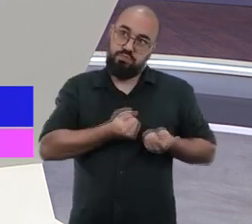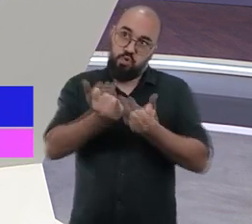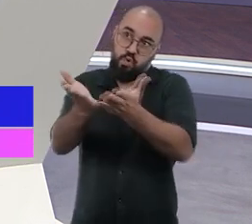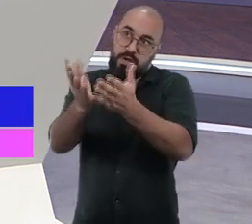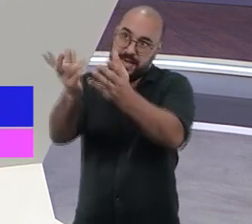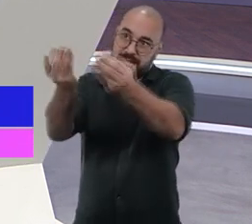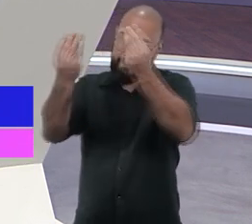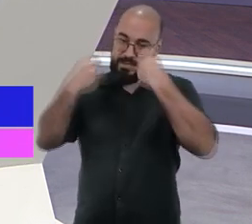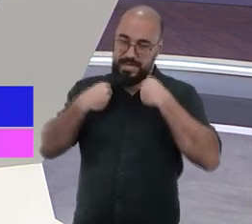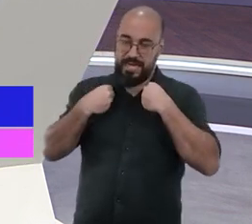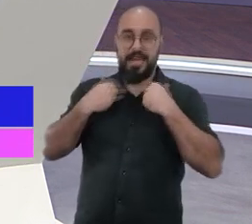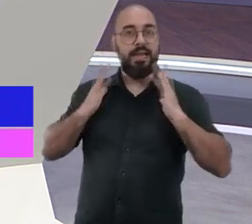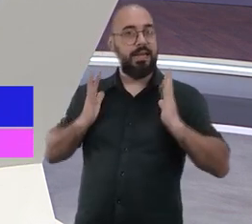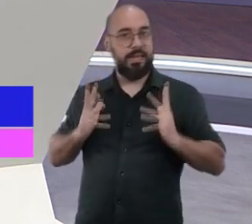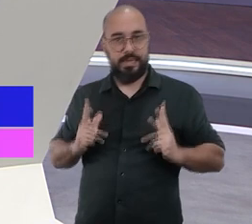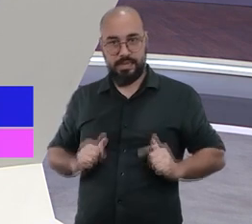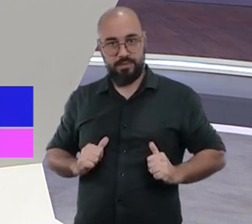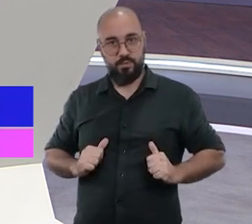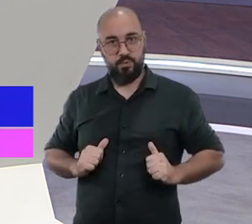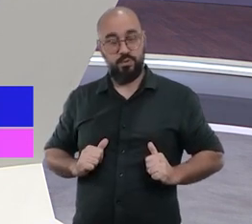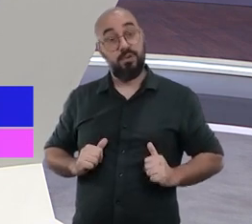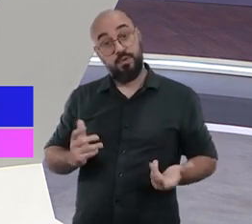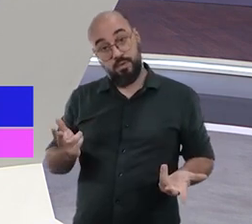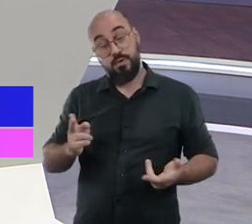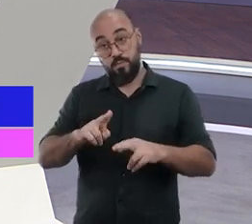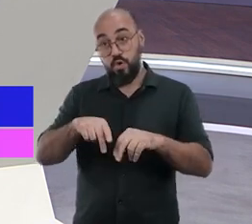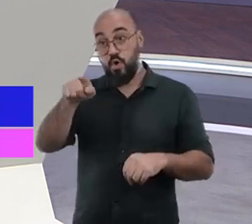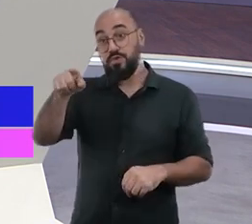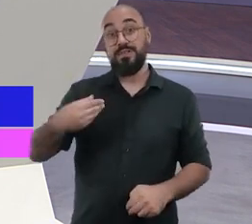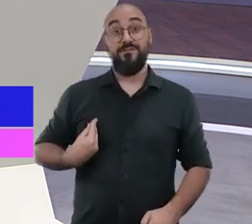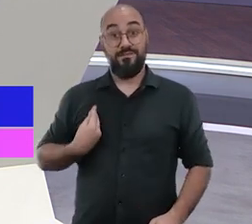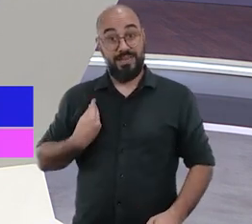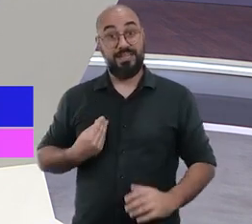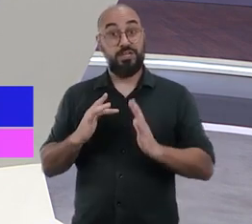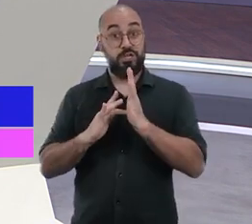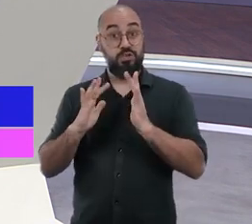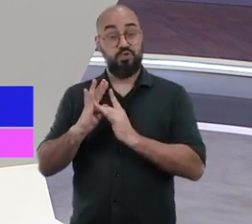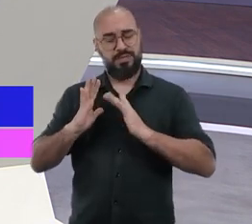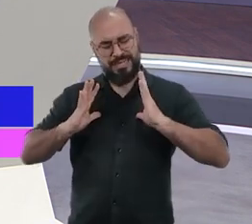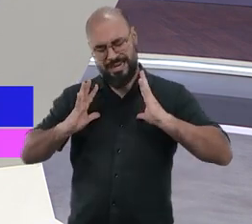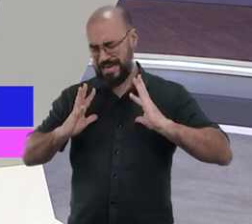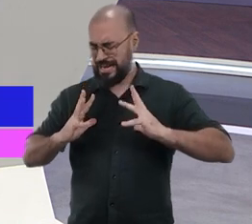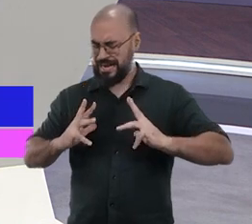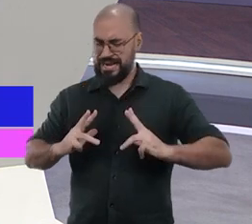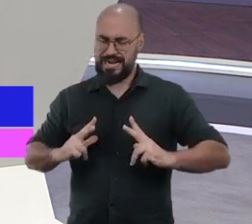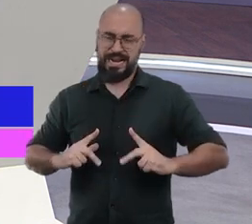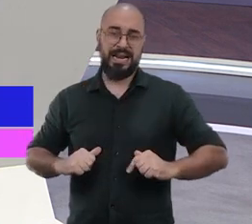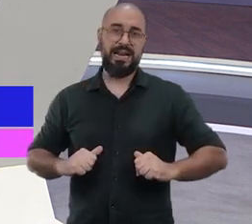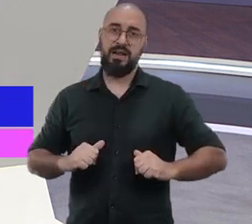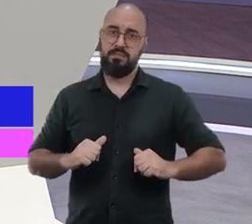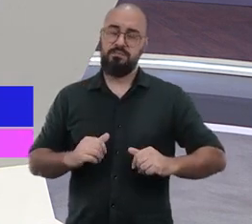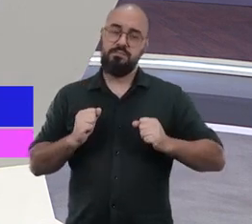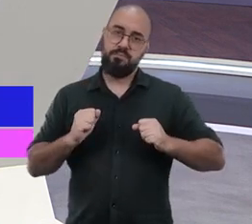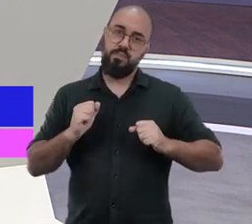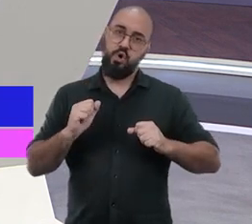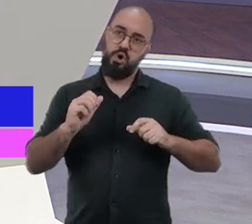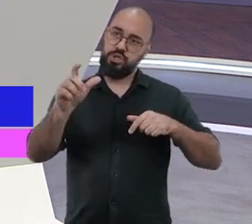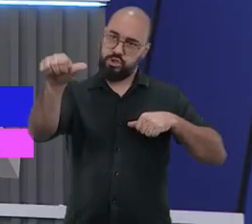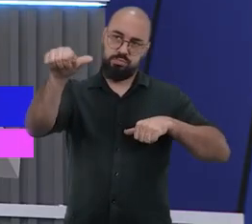filho, Cristo Jesus. Então a vida perfeita de Jesus é contada para mim, ainda que a minha vida não seja